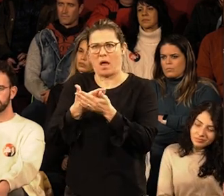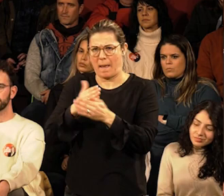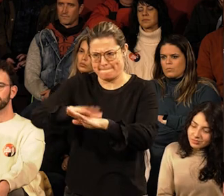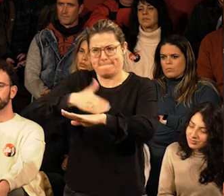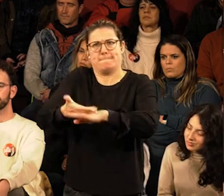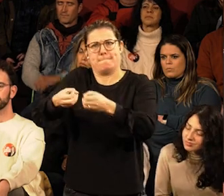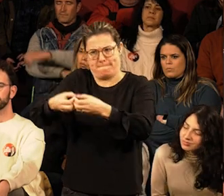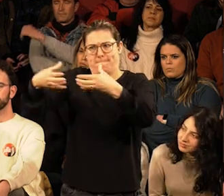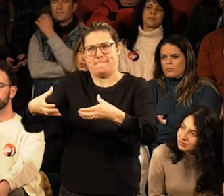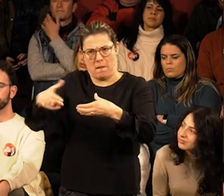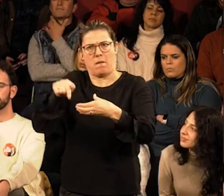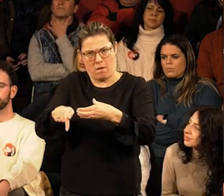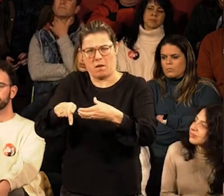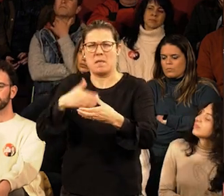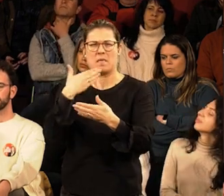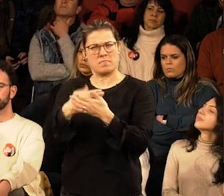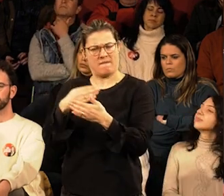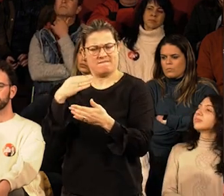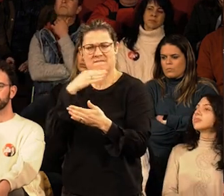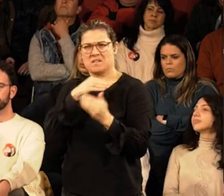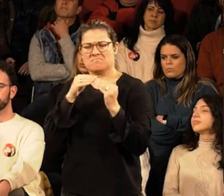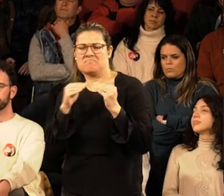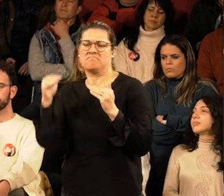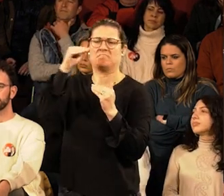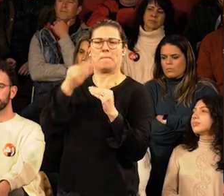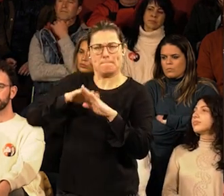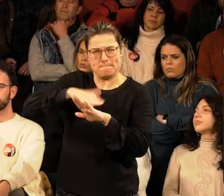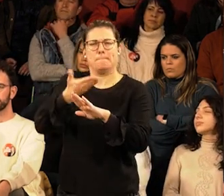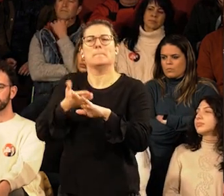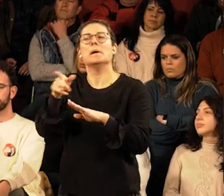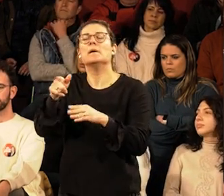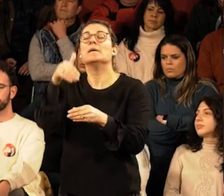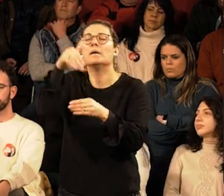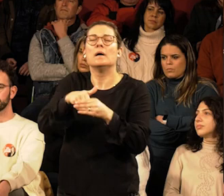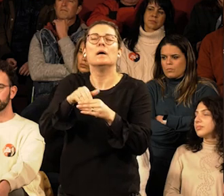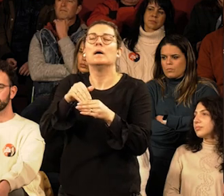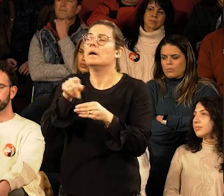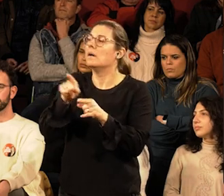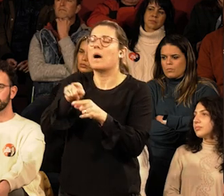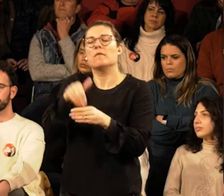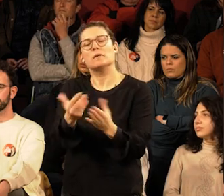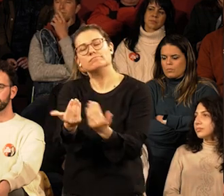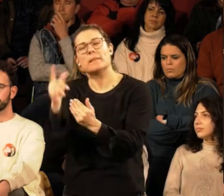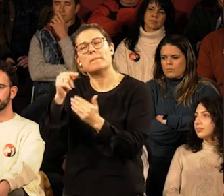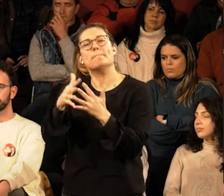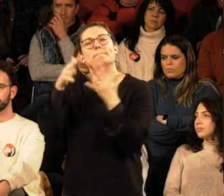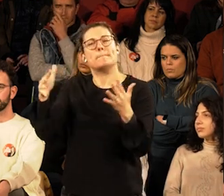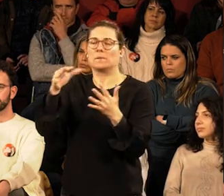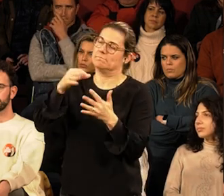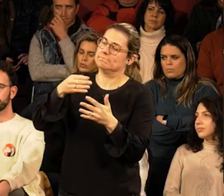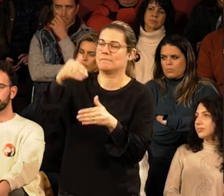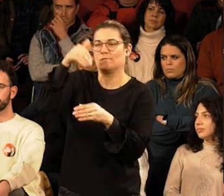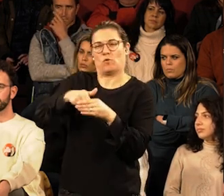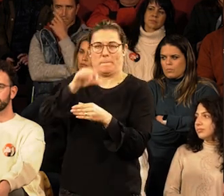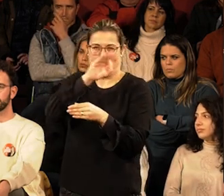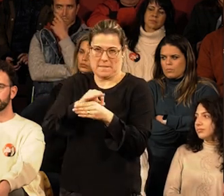reforçada e mais arrogante do novo fiasco do voto útil e da nova maioria absoluta do partido